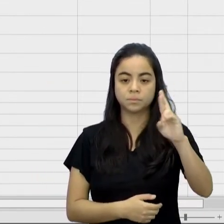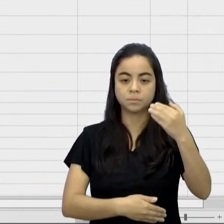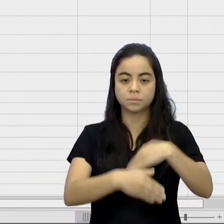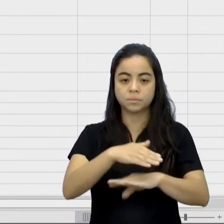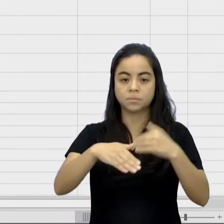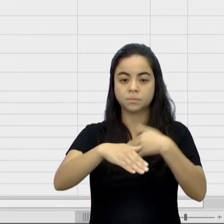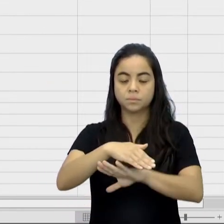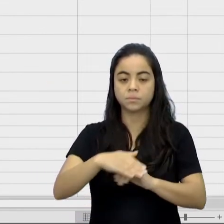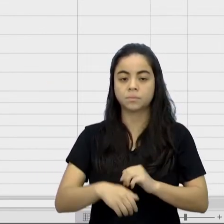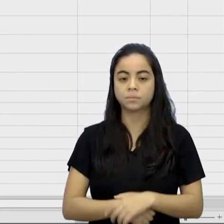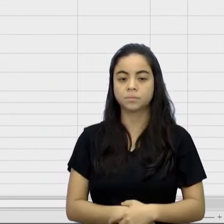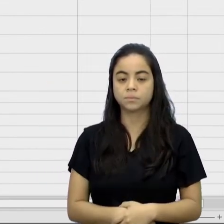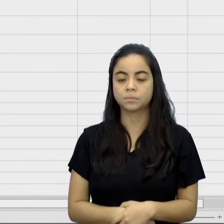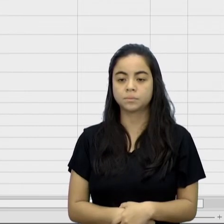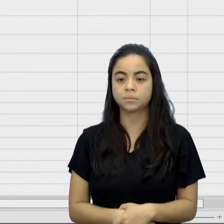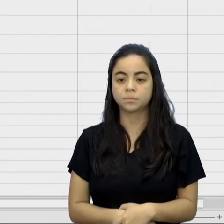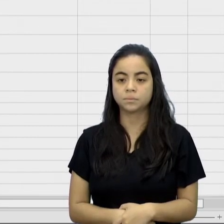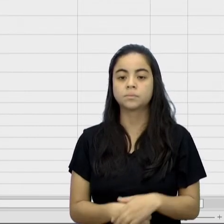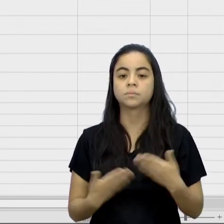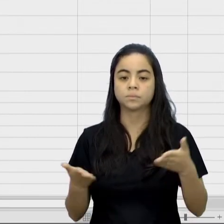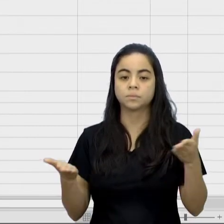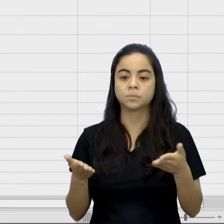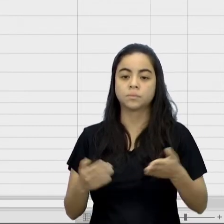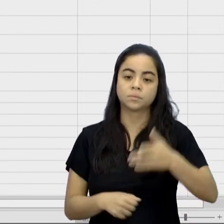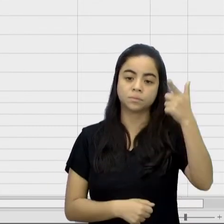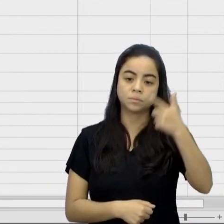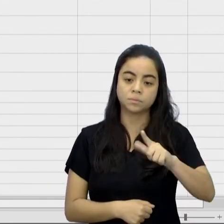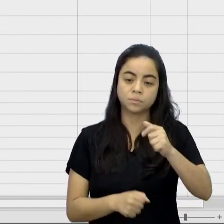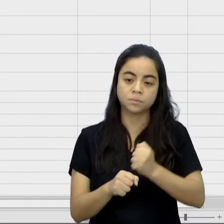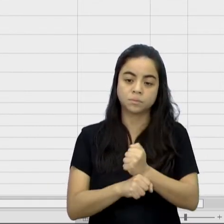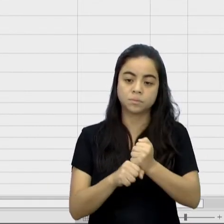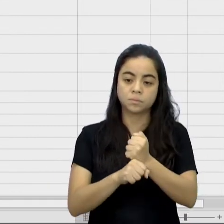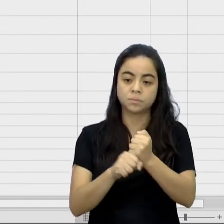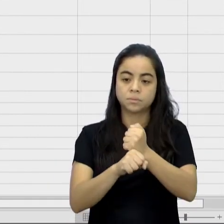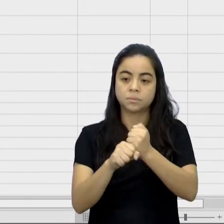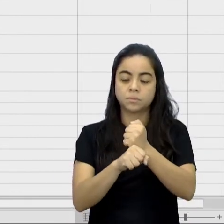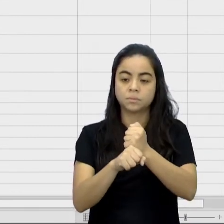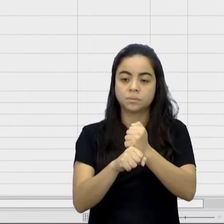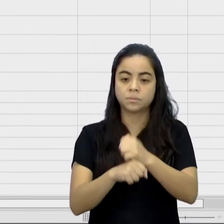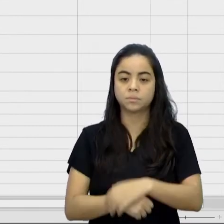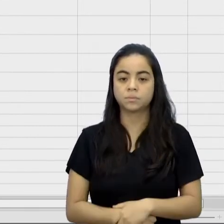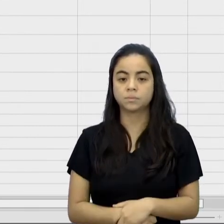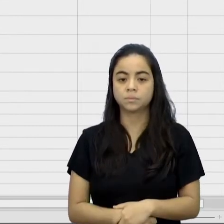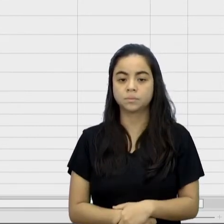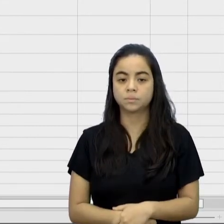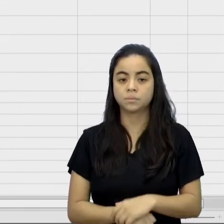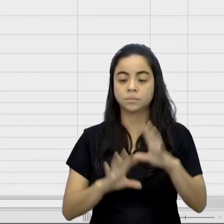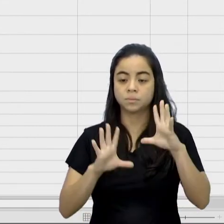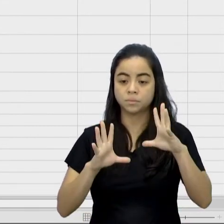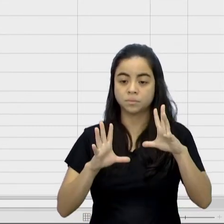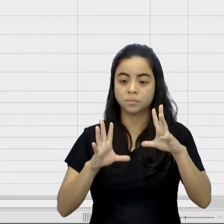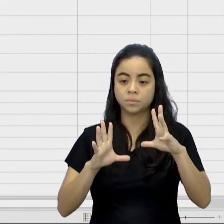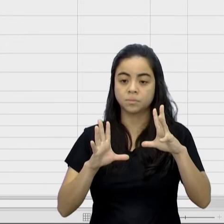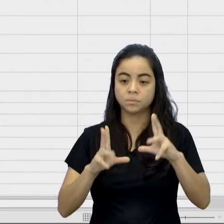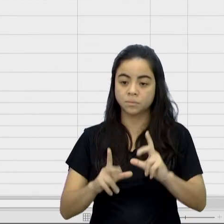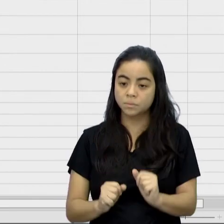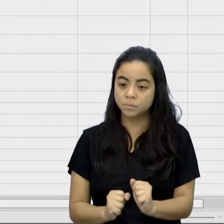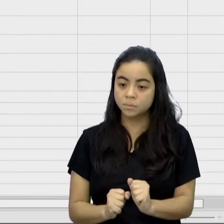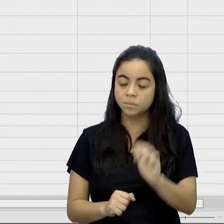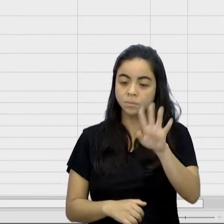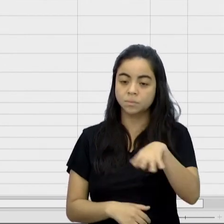guardar. por mês. Então aqui de novo eu vou somar e para fechar essa planilha desse mês, certo?